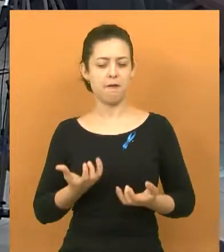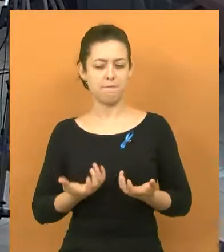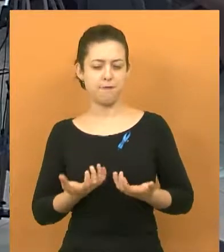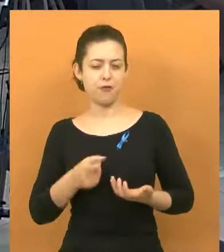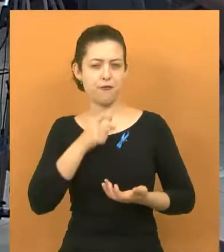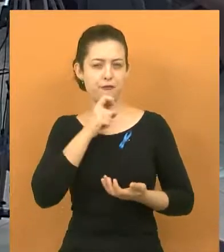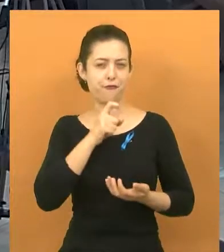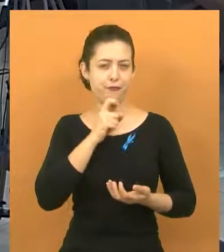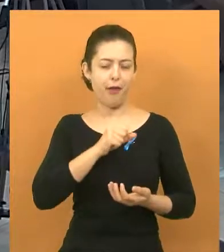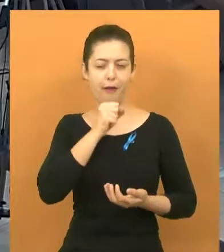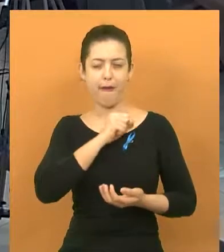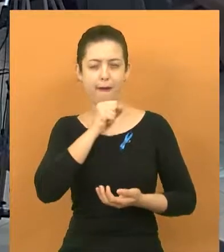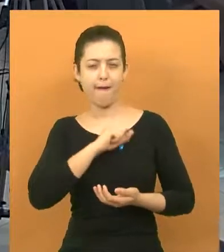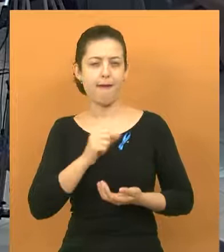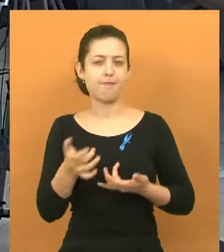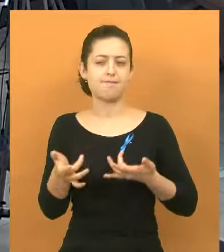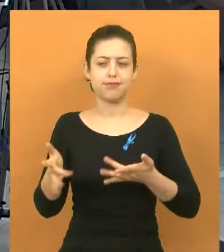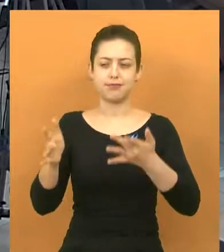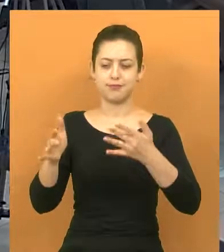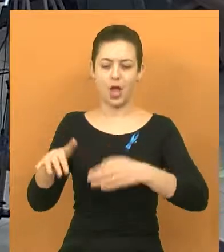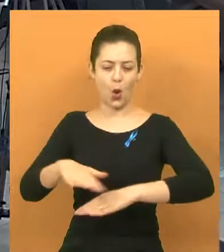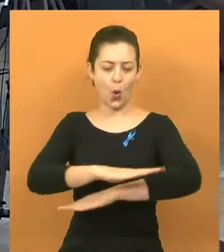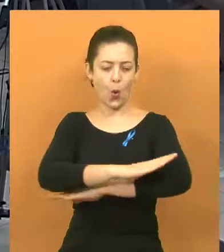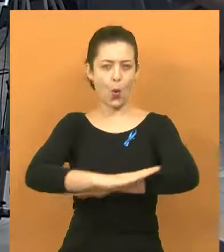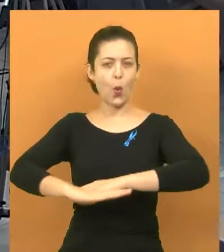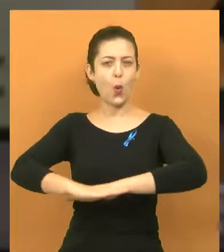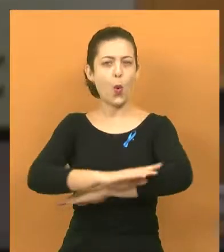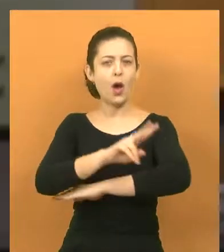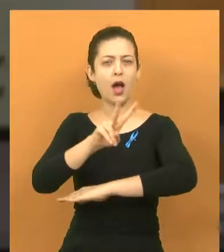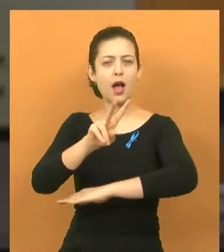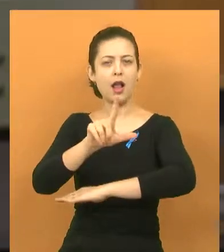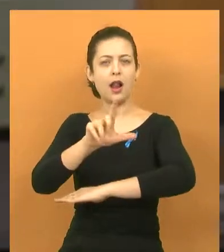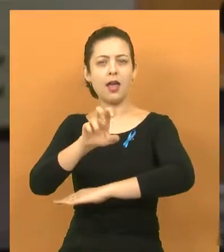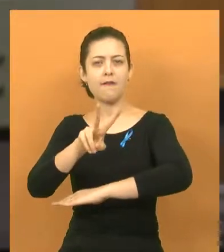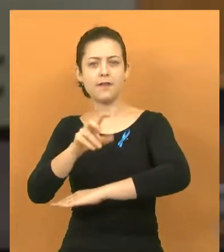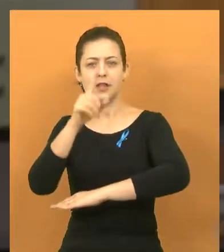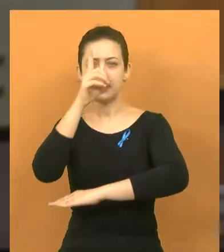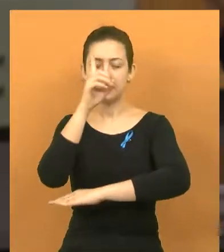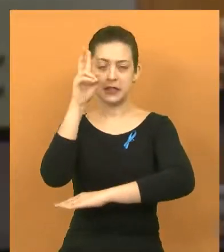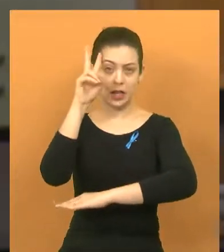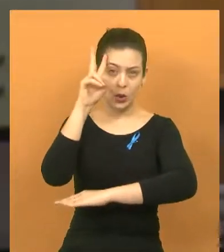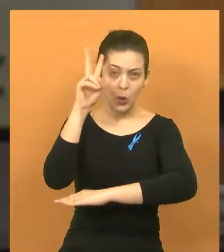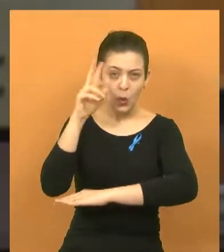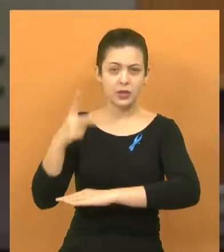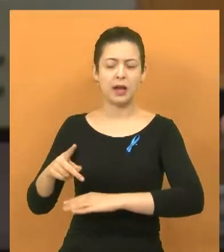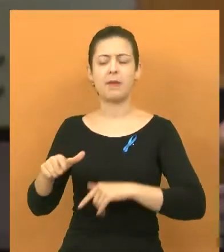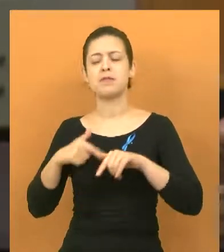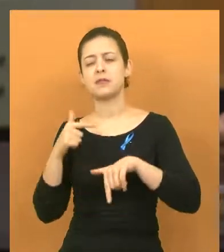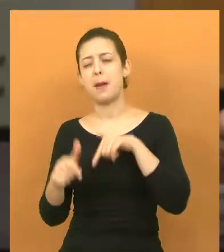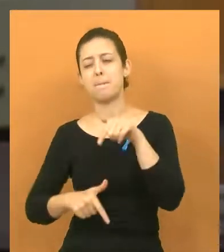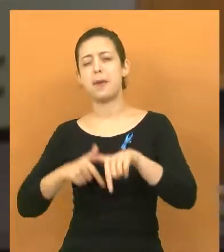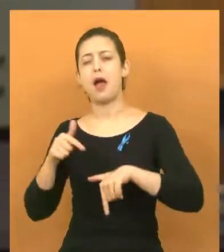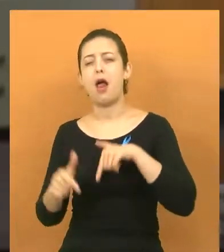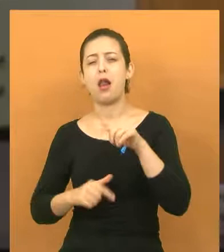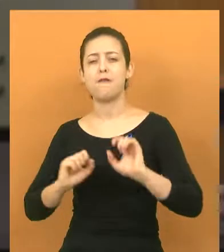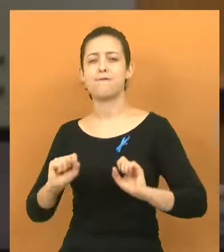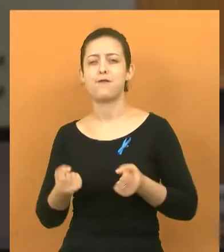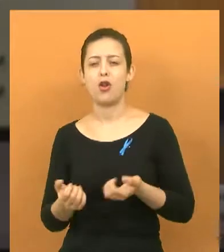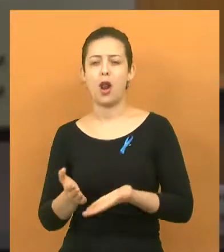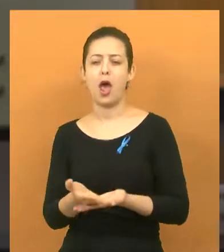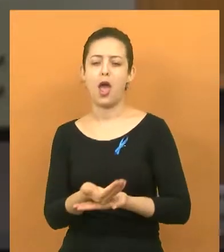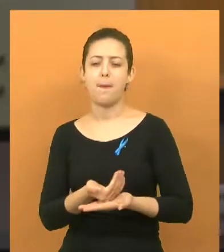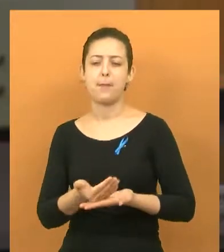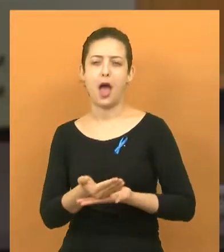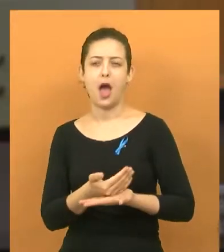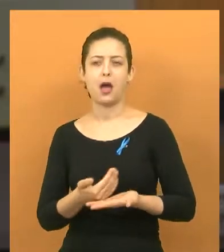geladeira velha, tudo. Eles deixam nas calçadas dos leves e segunda-feira o trabalho tem que ser muito maior da prefeitura. Perfeito.